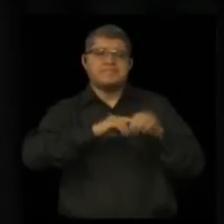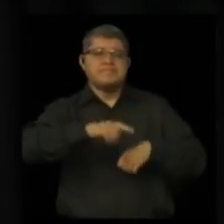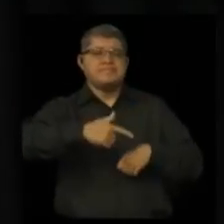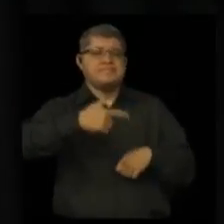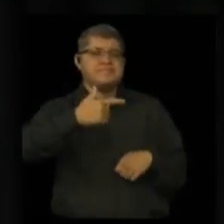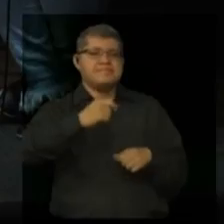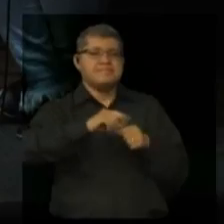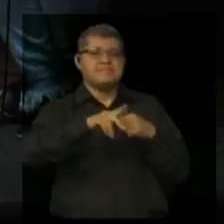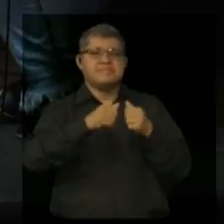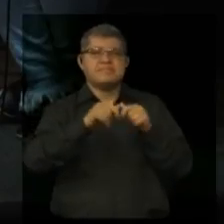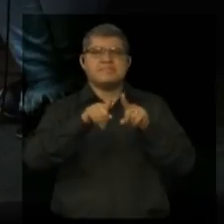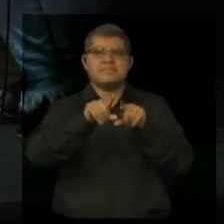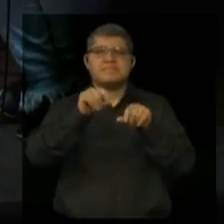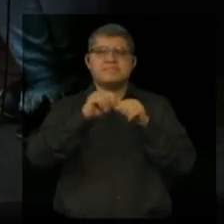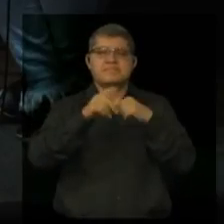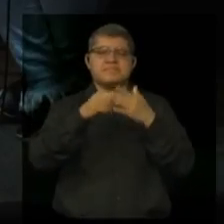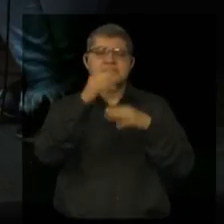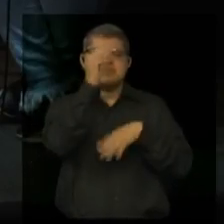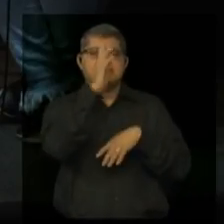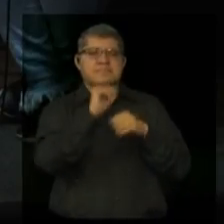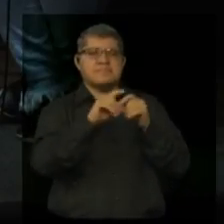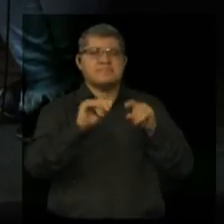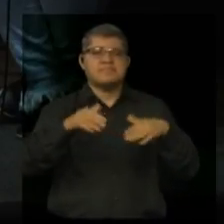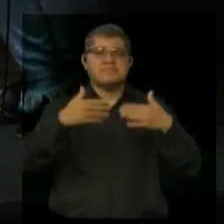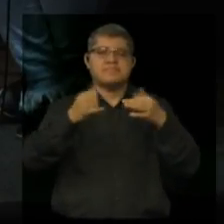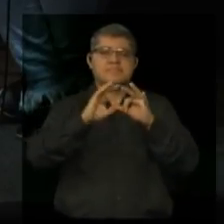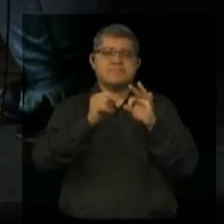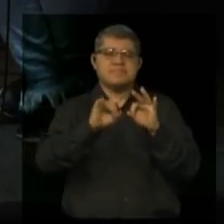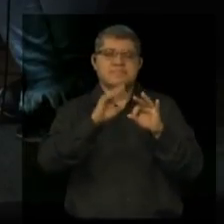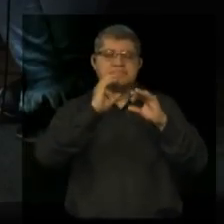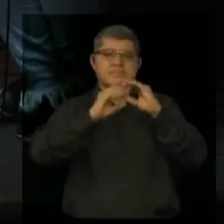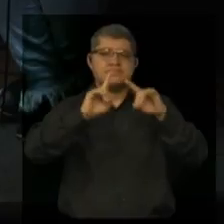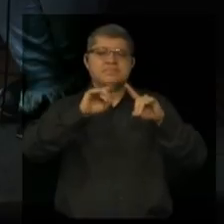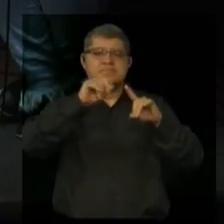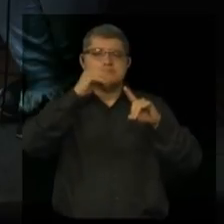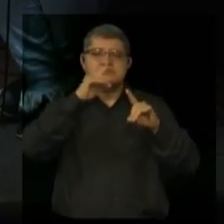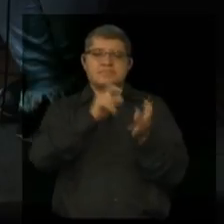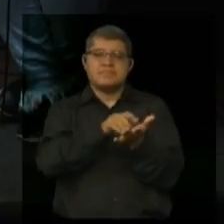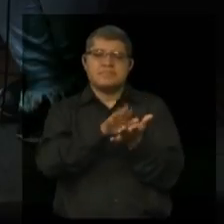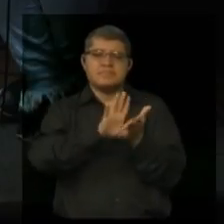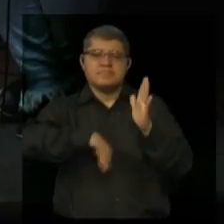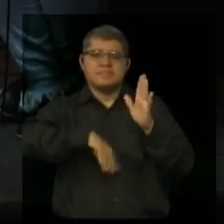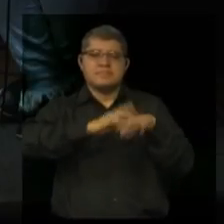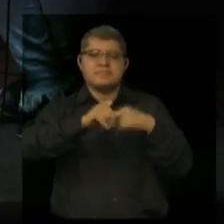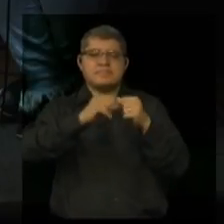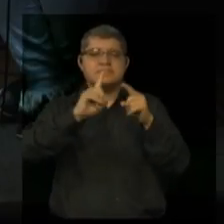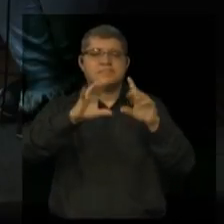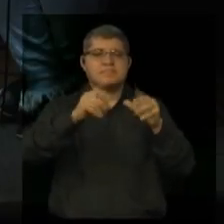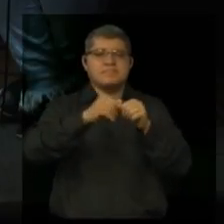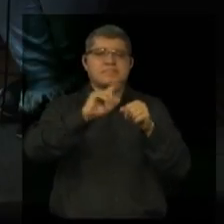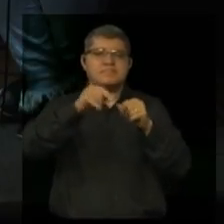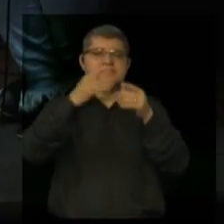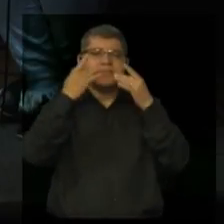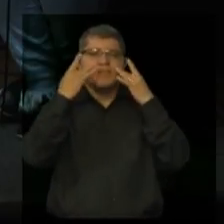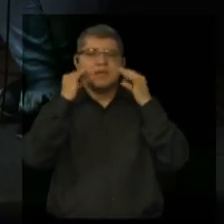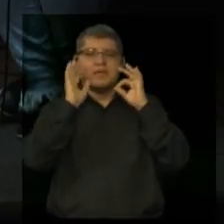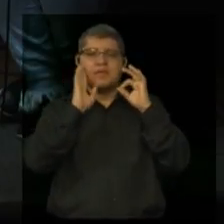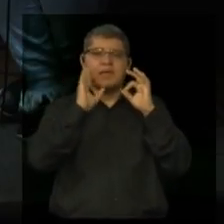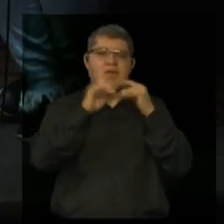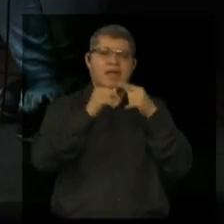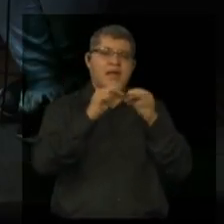sorte de ter sido escolhido para representar o Brasil com um espetáculo, A Canção dos Condenados, que fui contrator também, muito